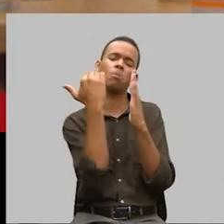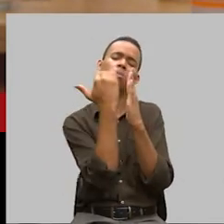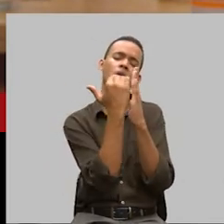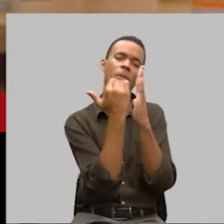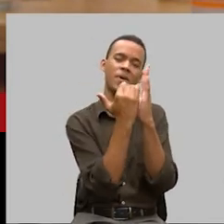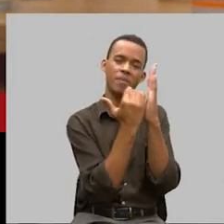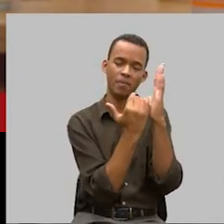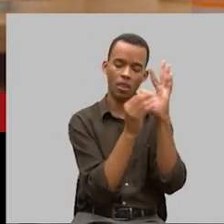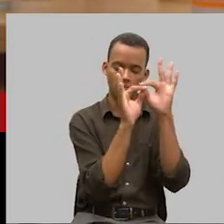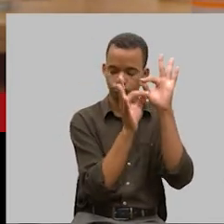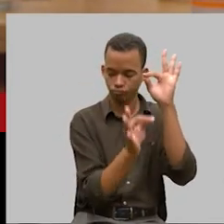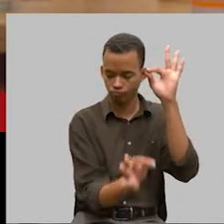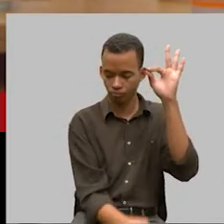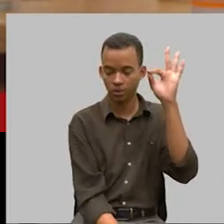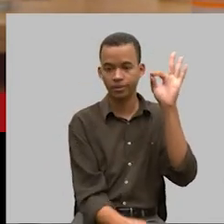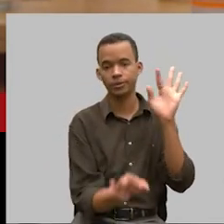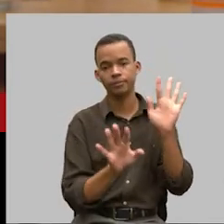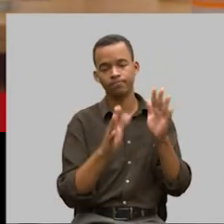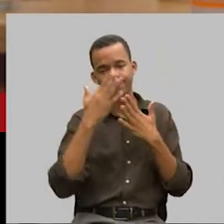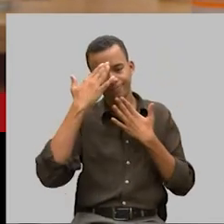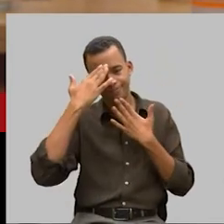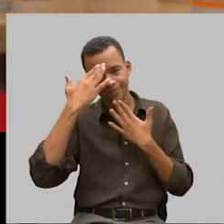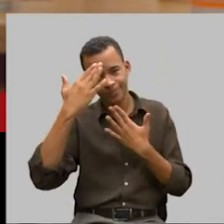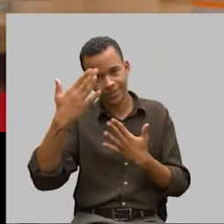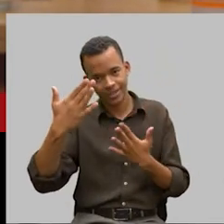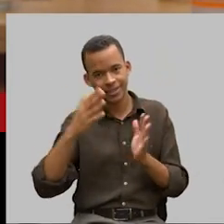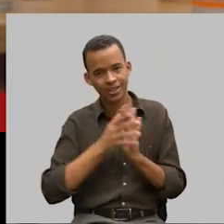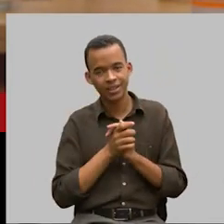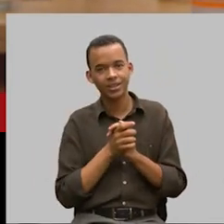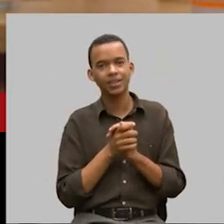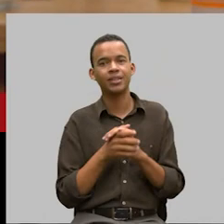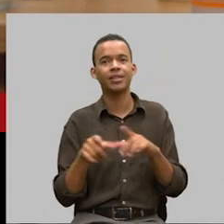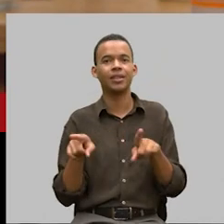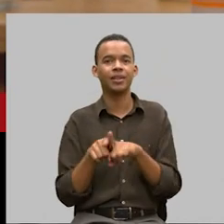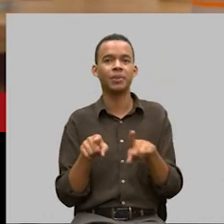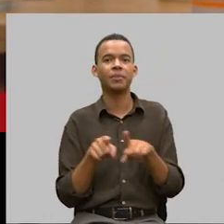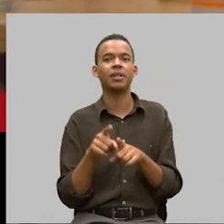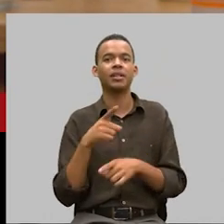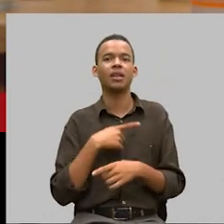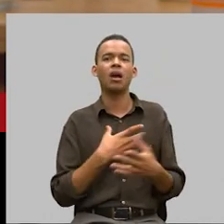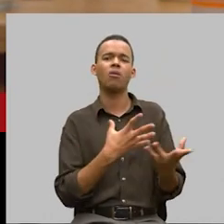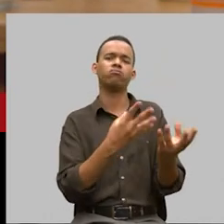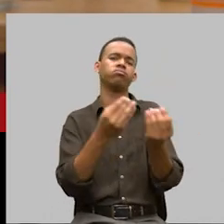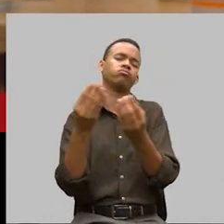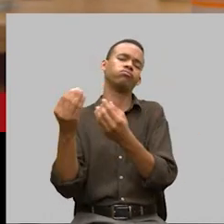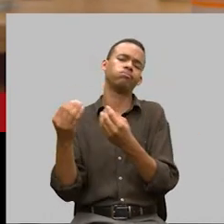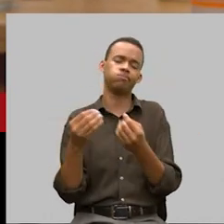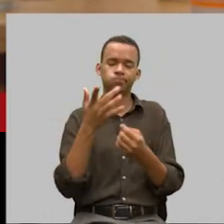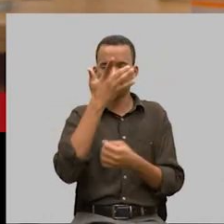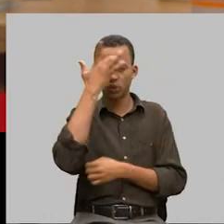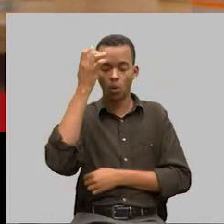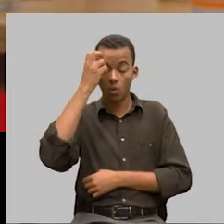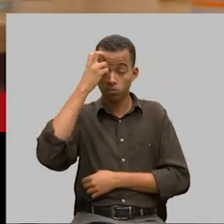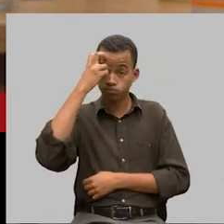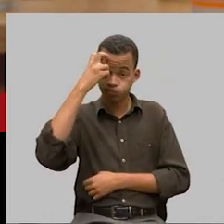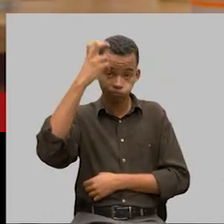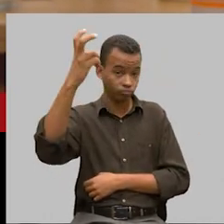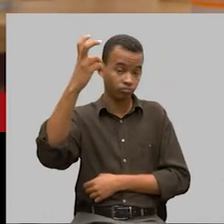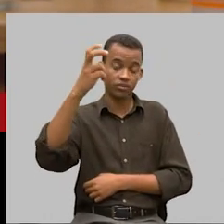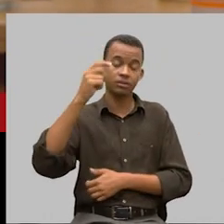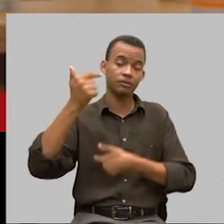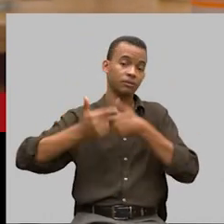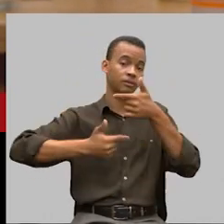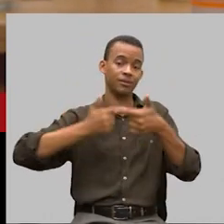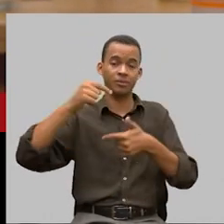de est aqui falando pedindo licença aos Mestres e mestras né de saberes que estão aqui há longo tempo né vejo o rosto de pessoas que estão